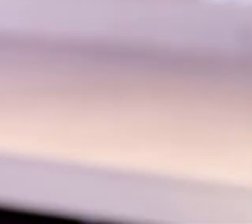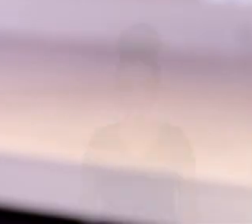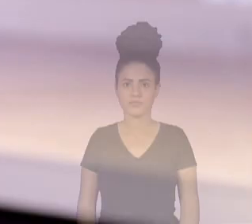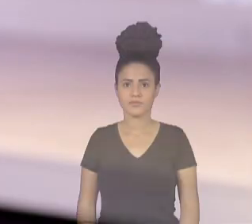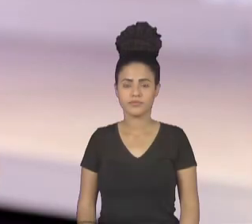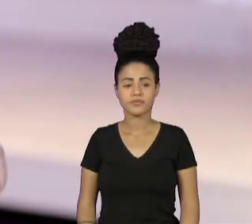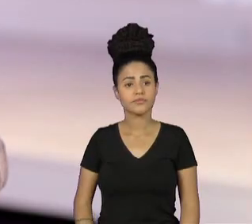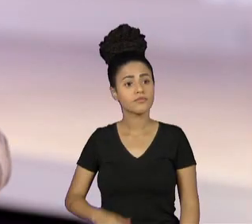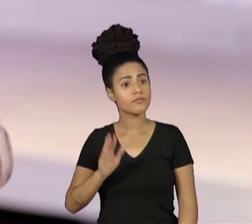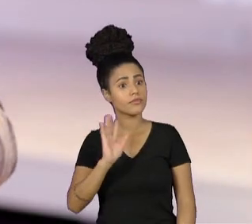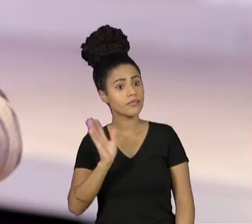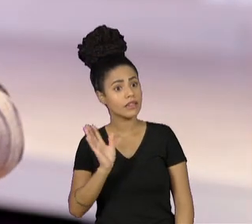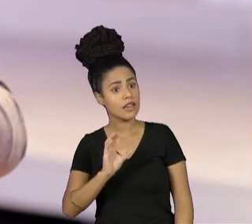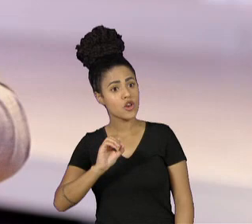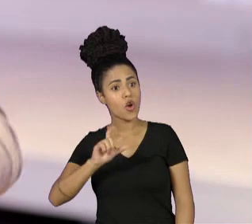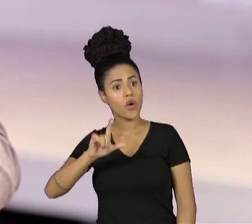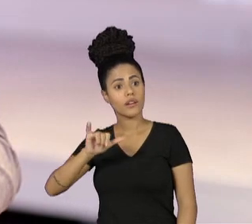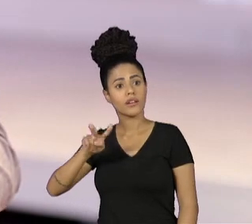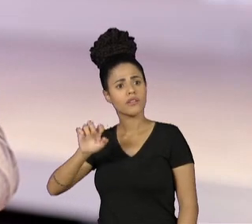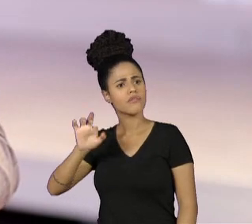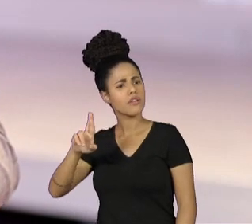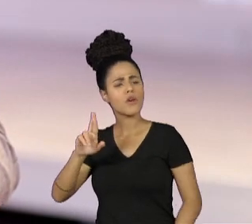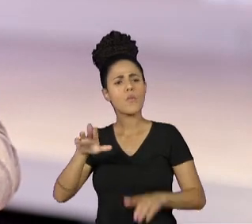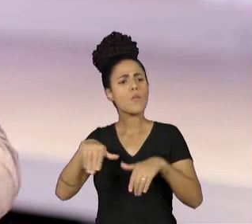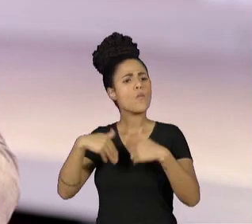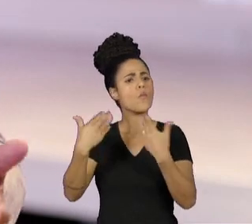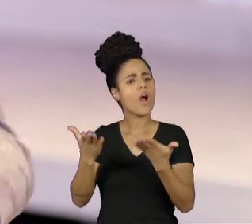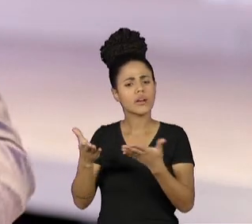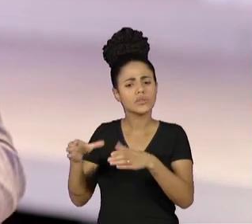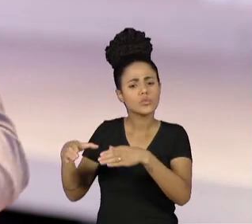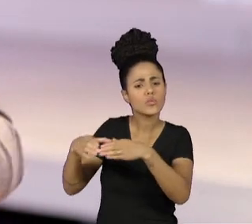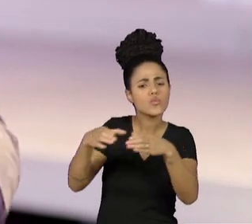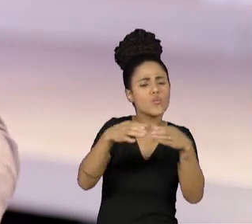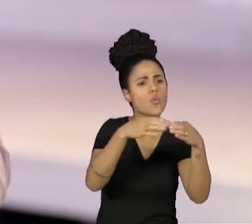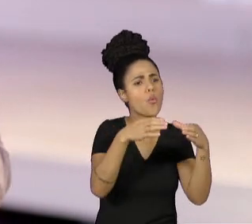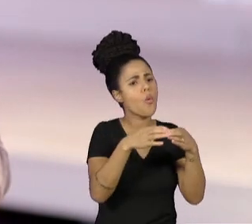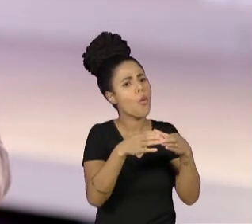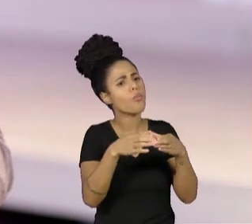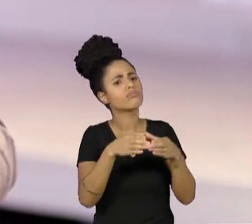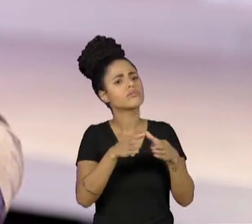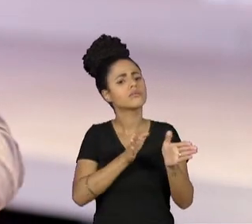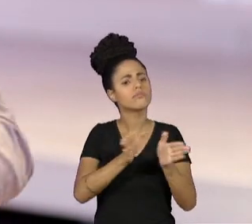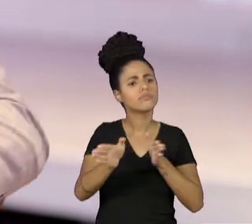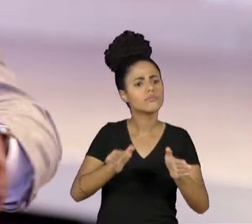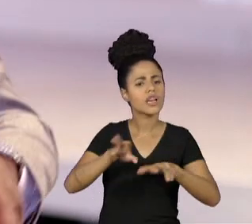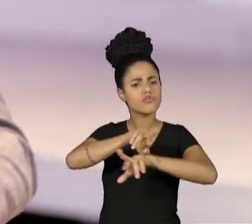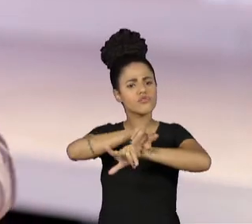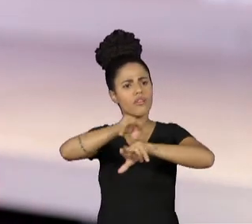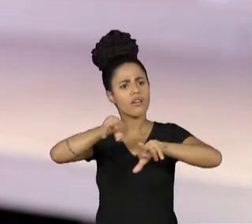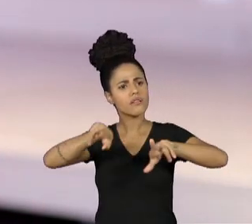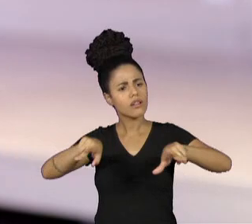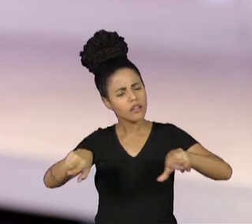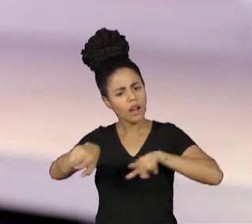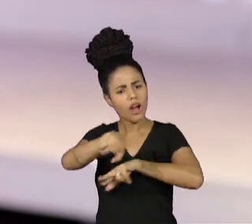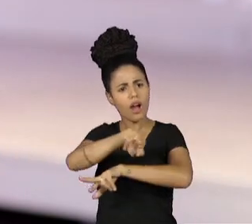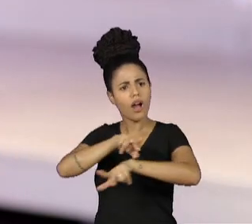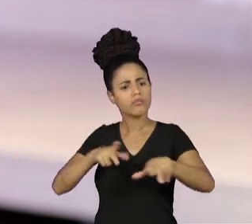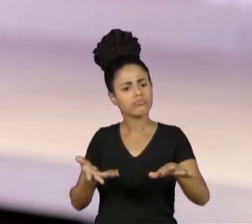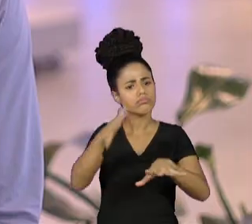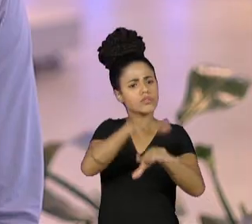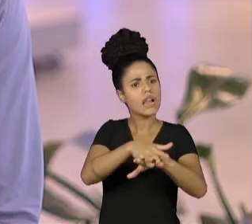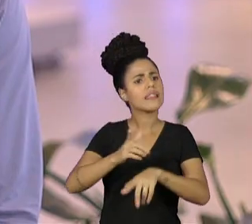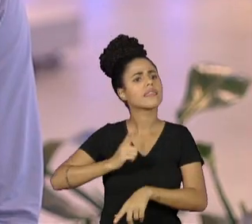Oliver, quais são os grupos, né, de inclusão e diversidade que estão contemplados dentro do trabalho da